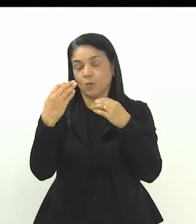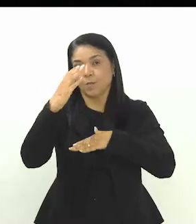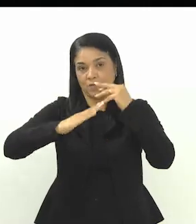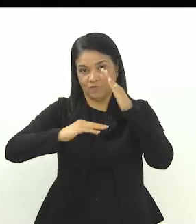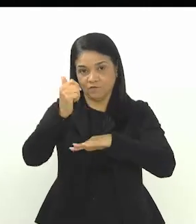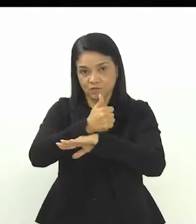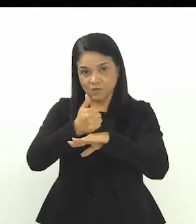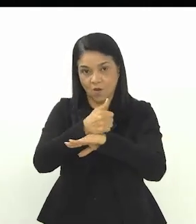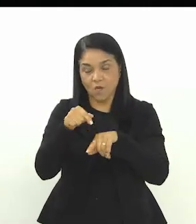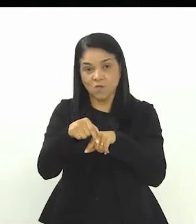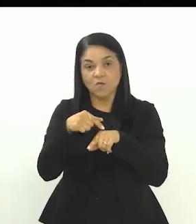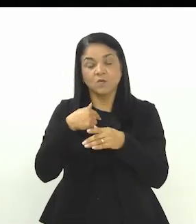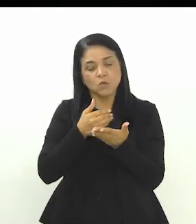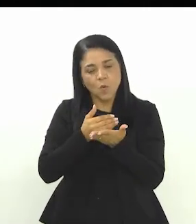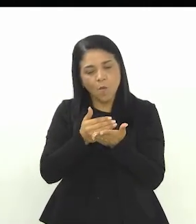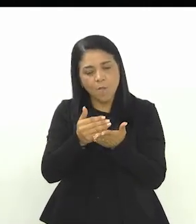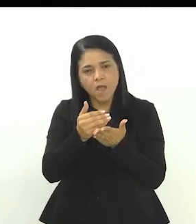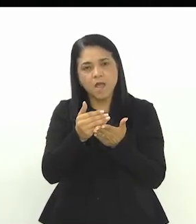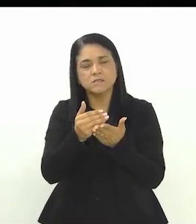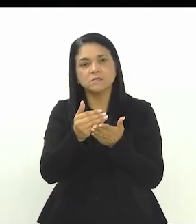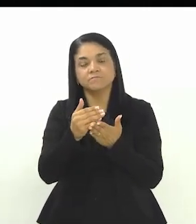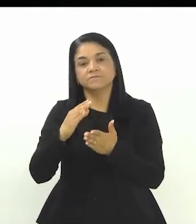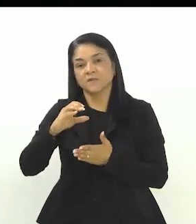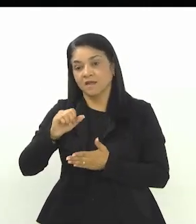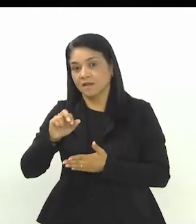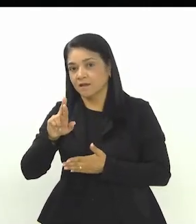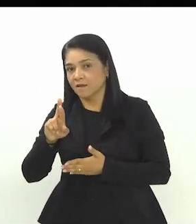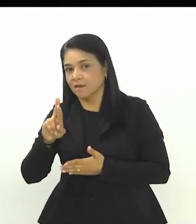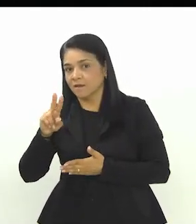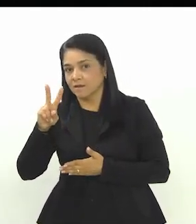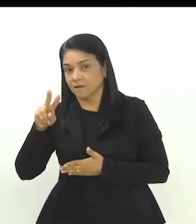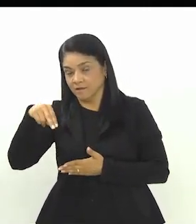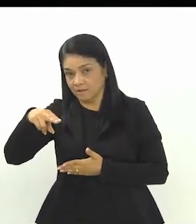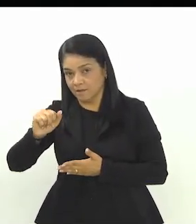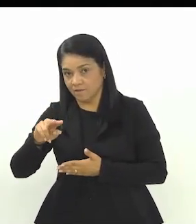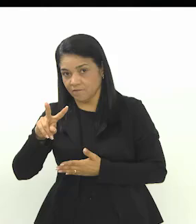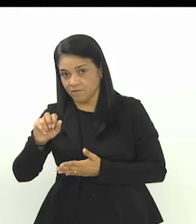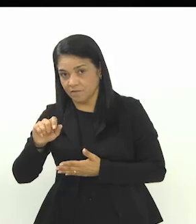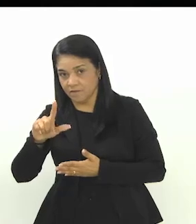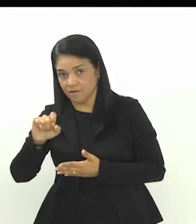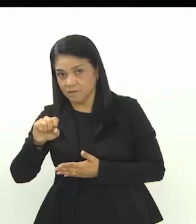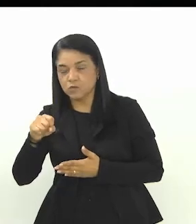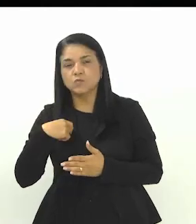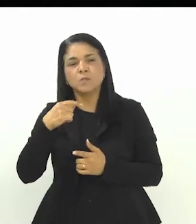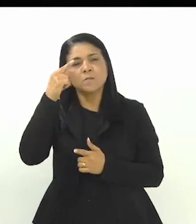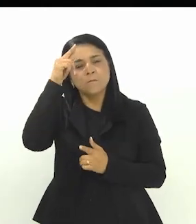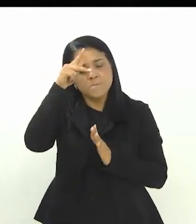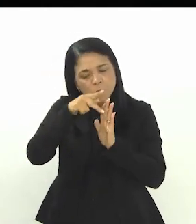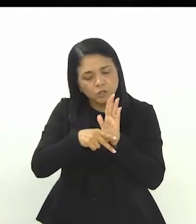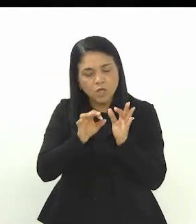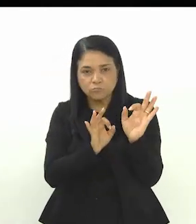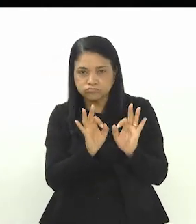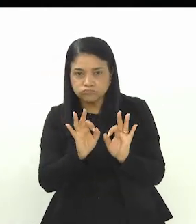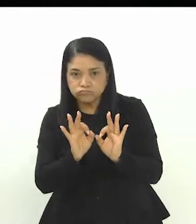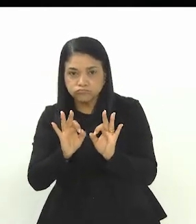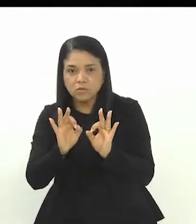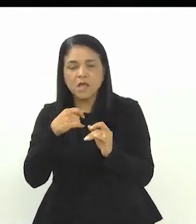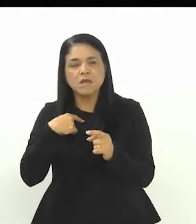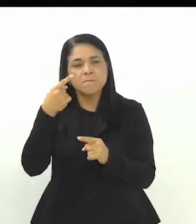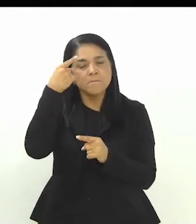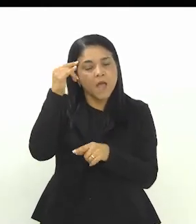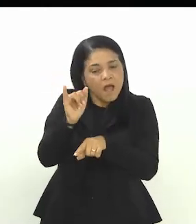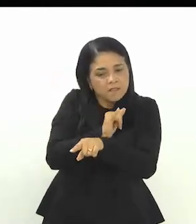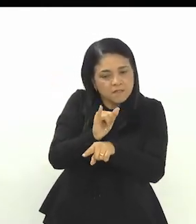quando o carnavalesco começa a preparar um projeto, ele começa a entender o que ele pode usar quanto recurso para